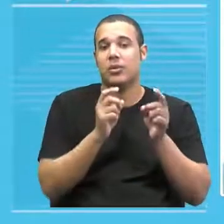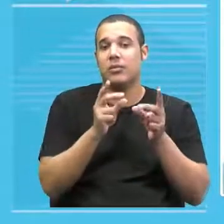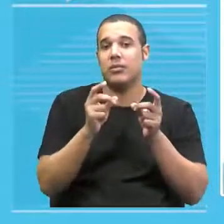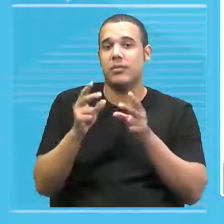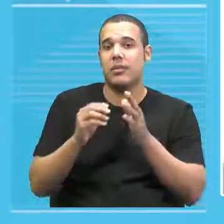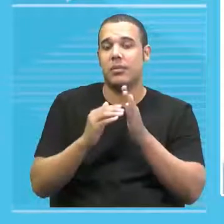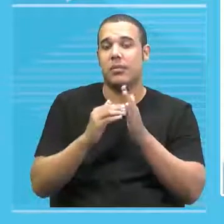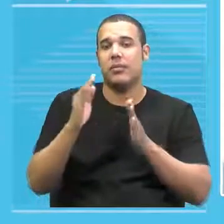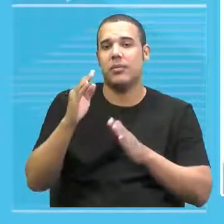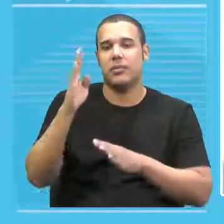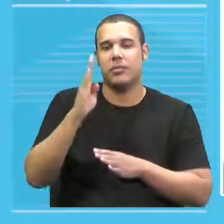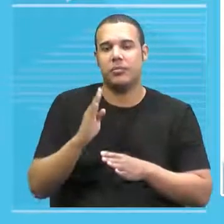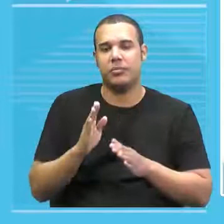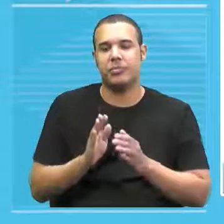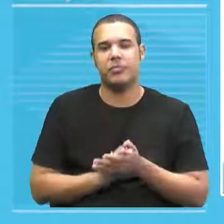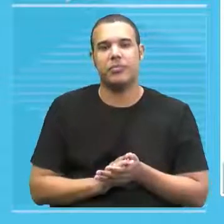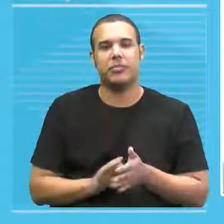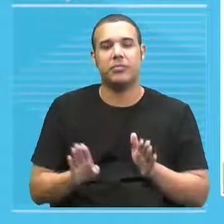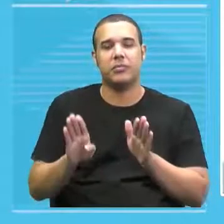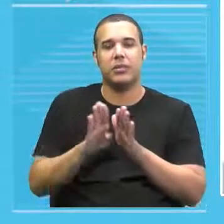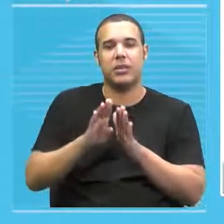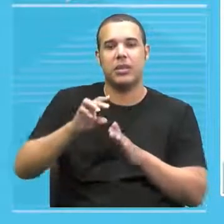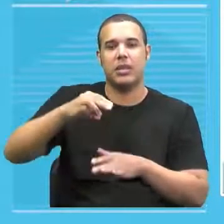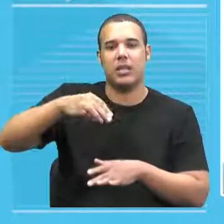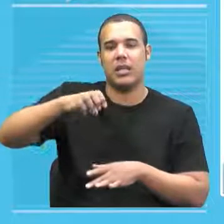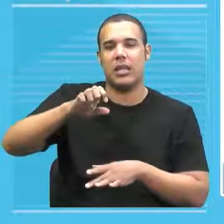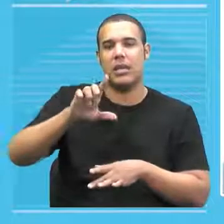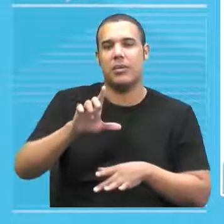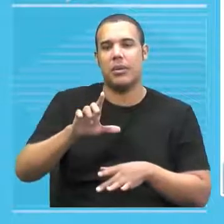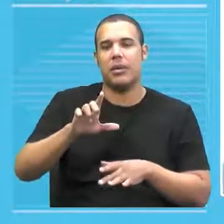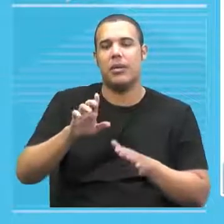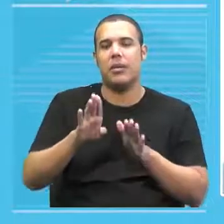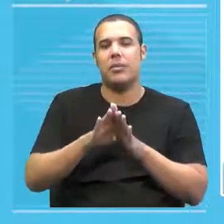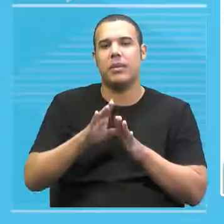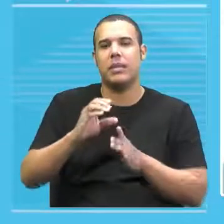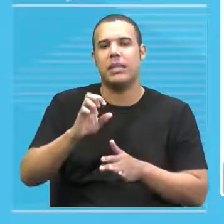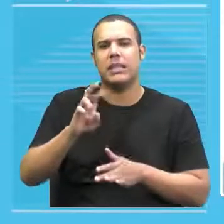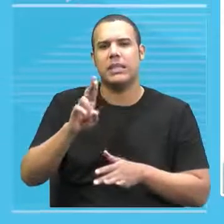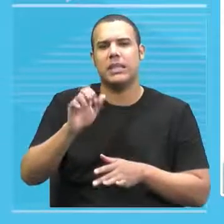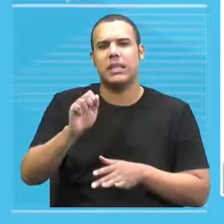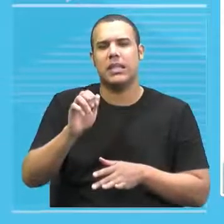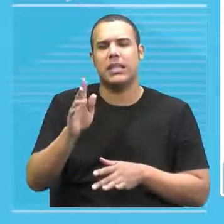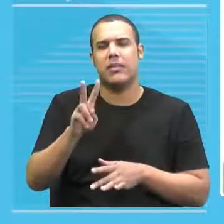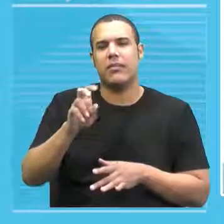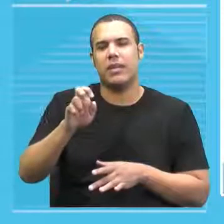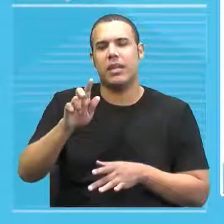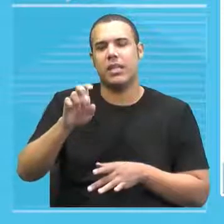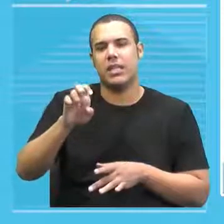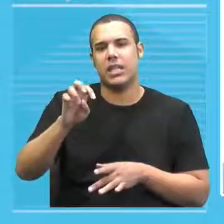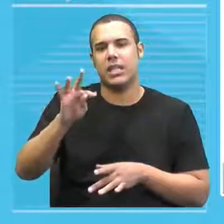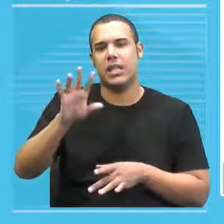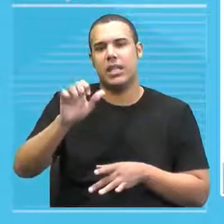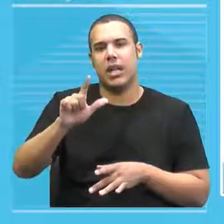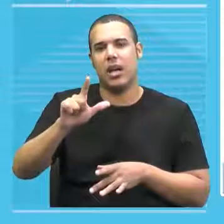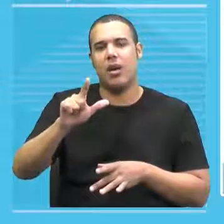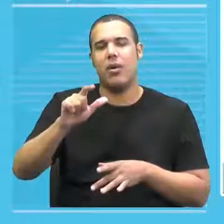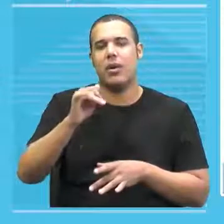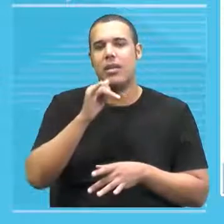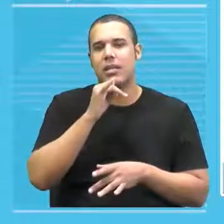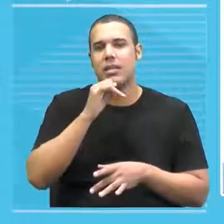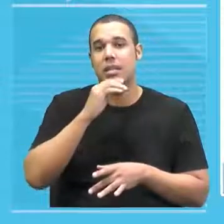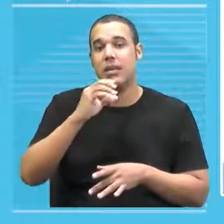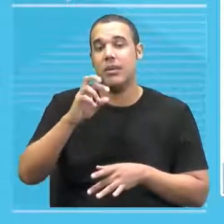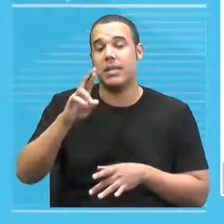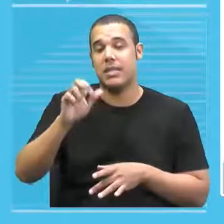a aí Somos seguidos de mel e ceras vegetais no caso aí entre a cera da Carnaúba na